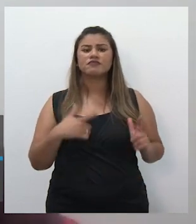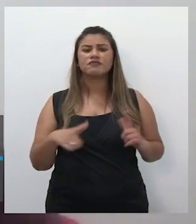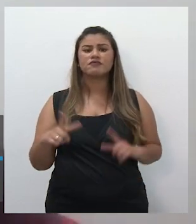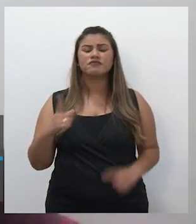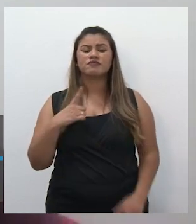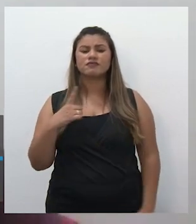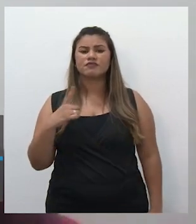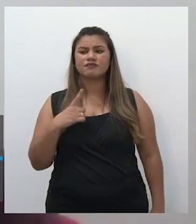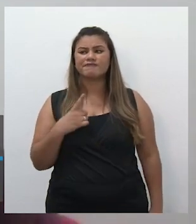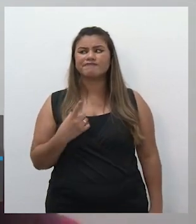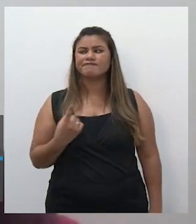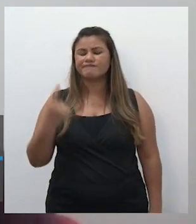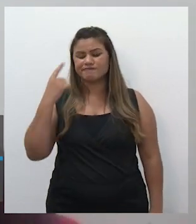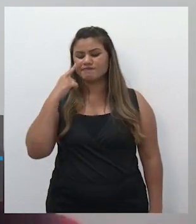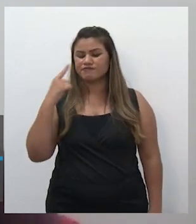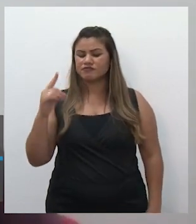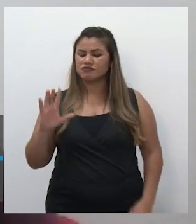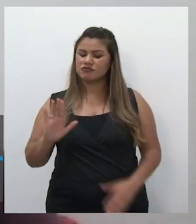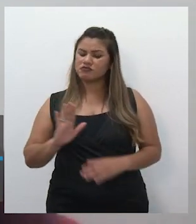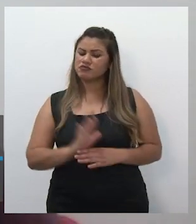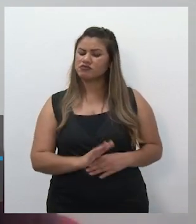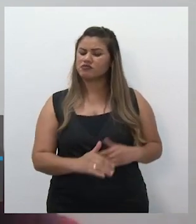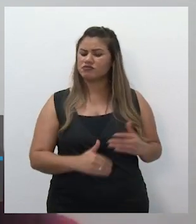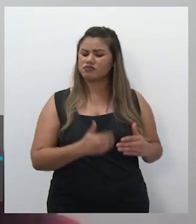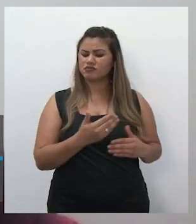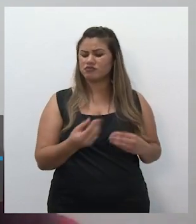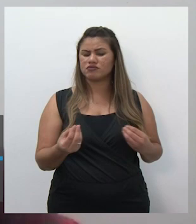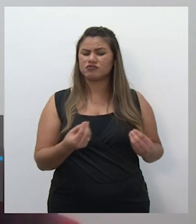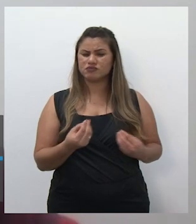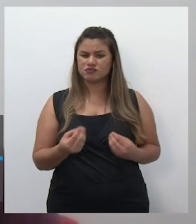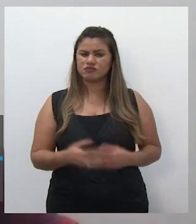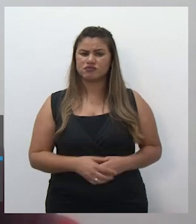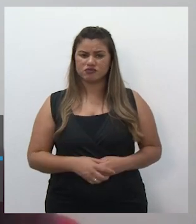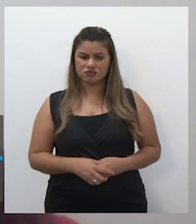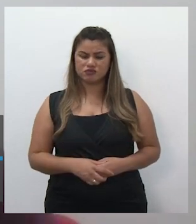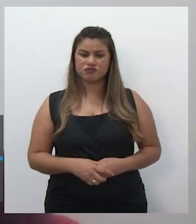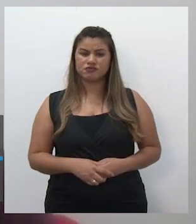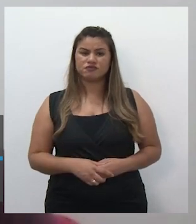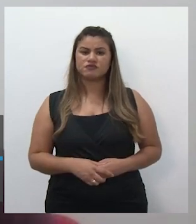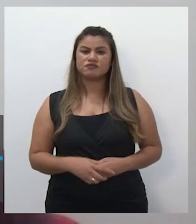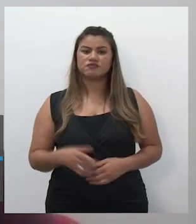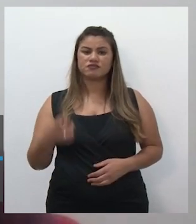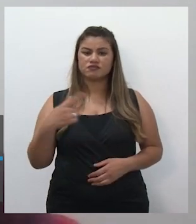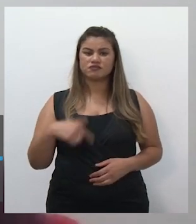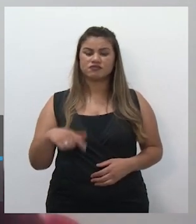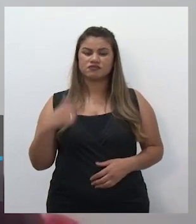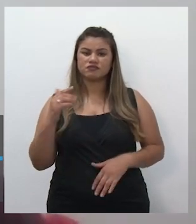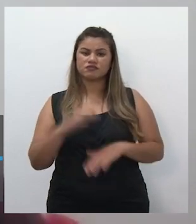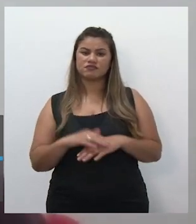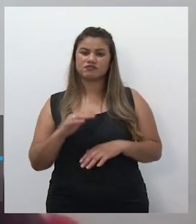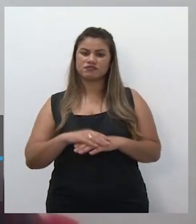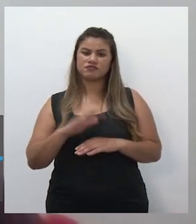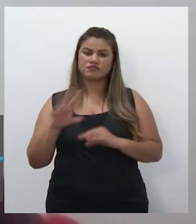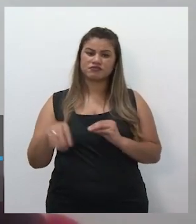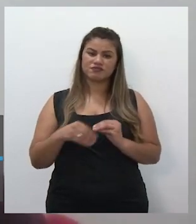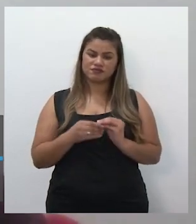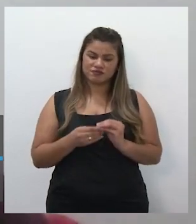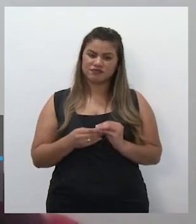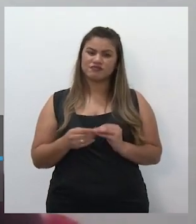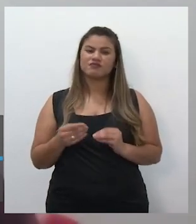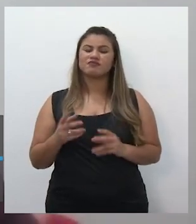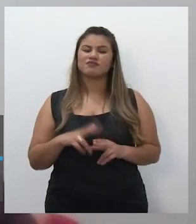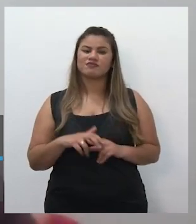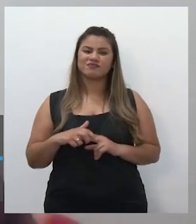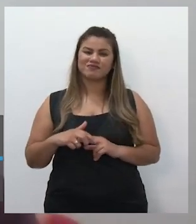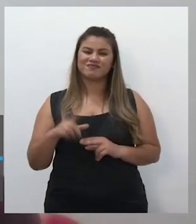isso efetivamente ajuda no desenvolvimento desse aluno? Então, quando a gente tem esse trabalho integrado, por isso que a gente optou por fazer